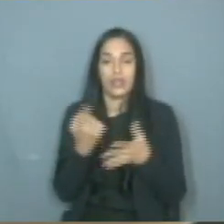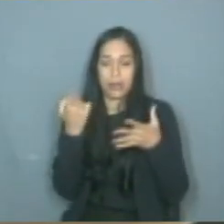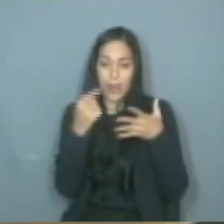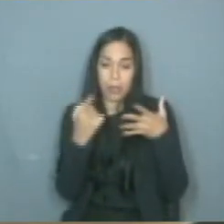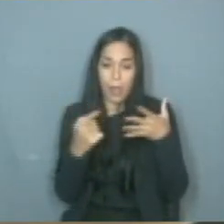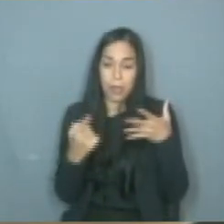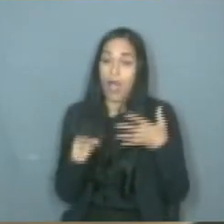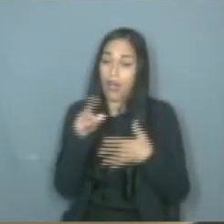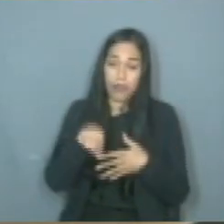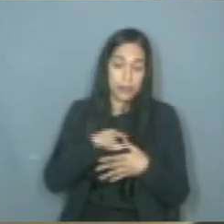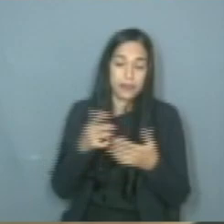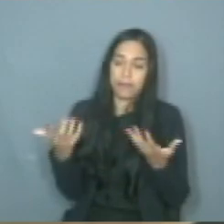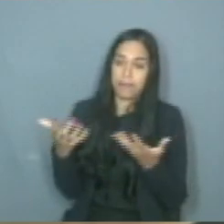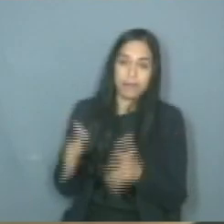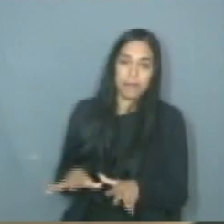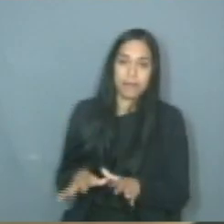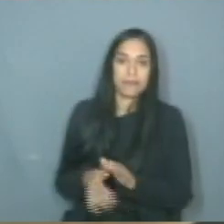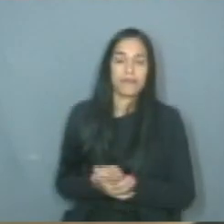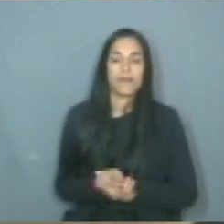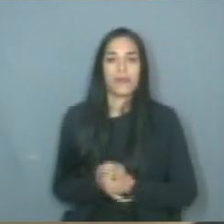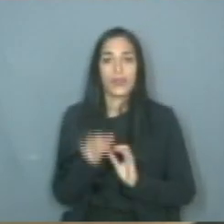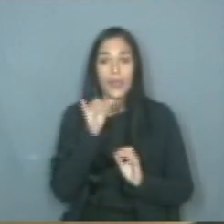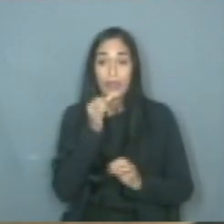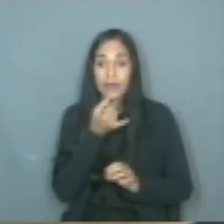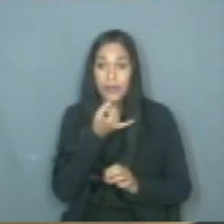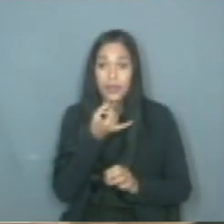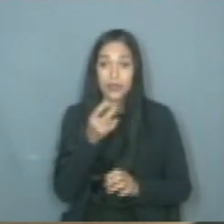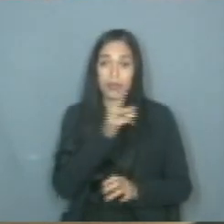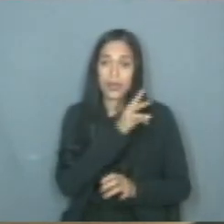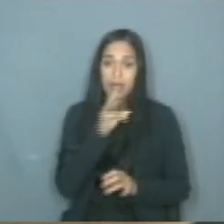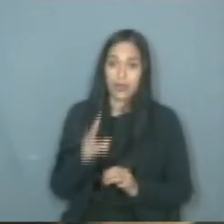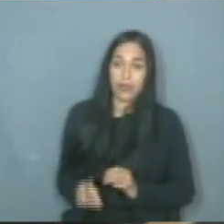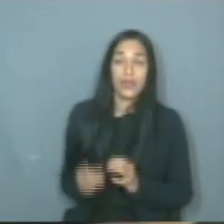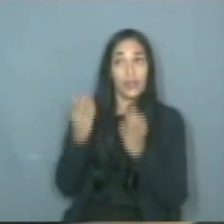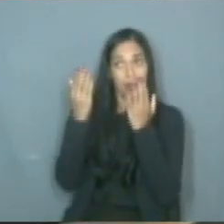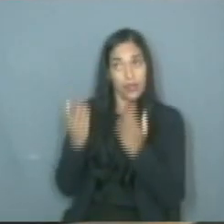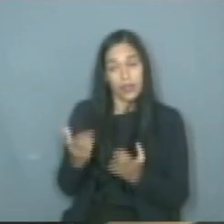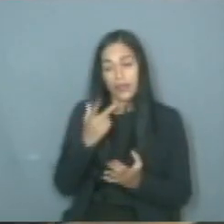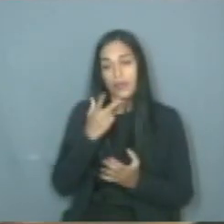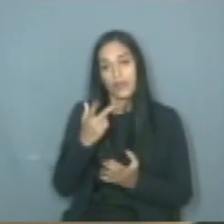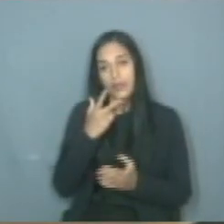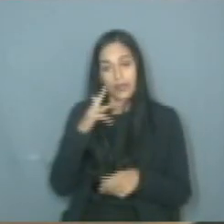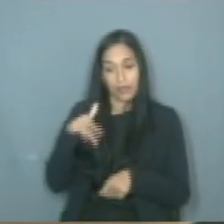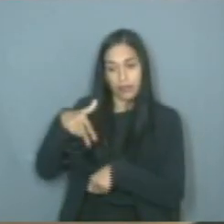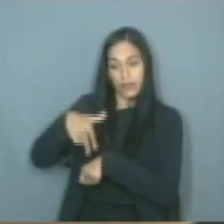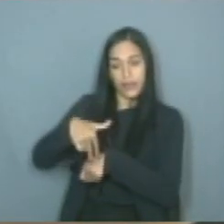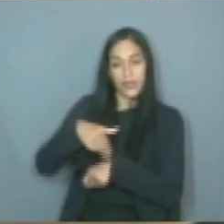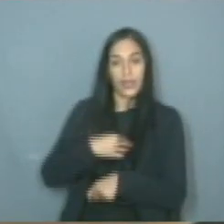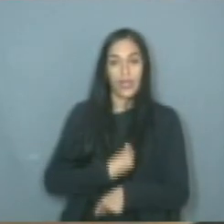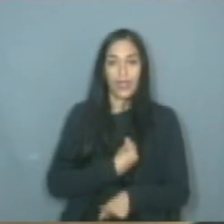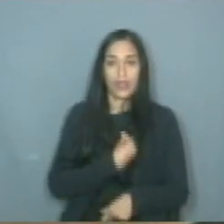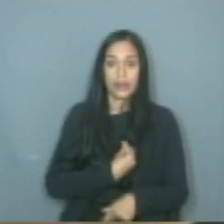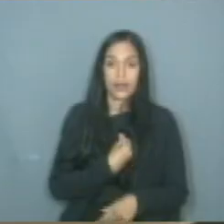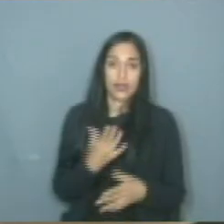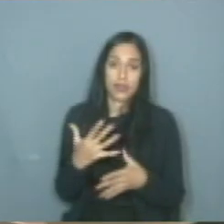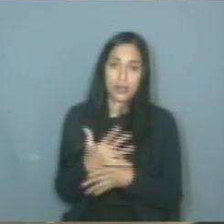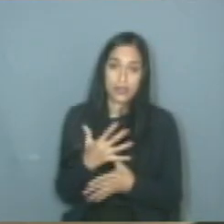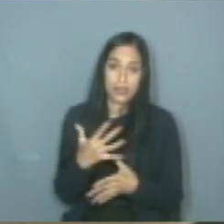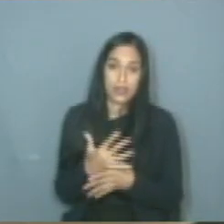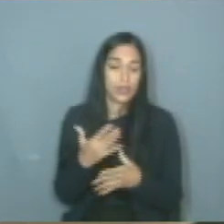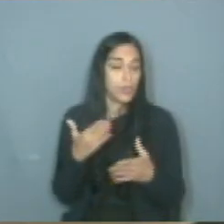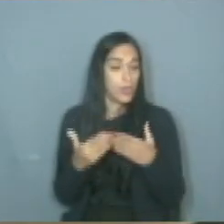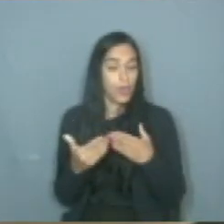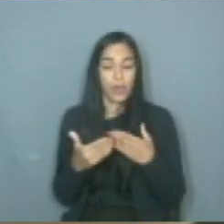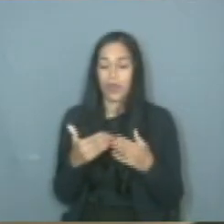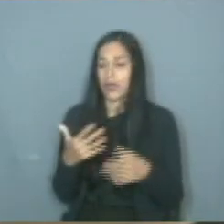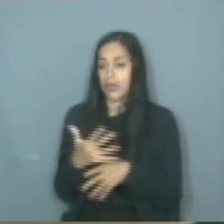isso que eles querem. Infelizmente, vereadora, o que você está falando aí é a realidade da cidade. Qualquer cidade.